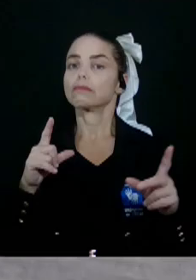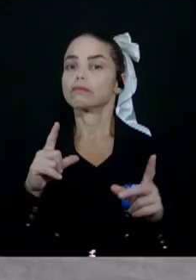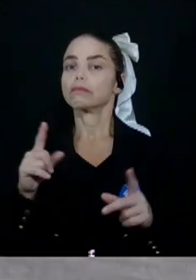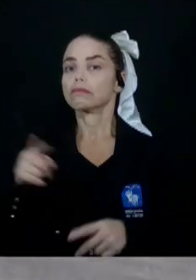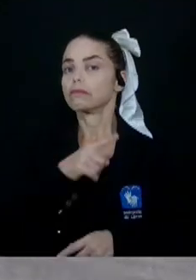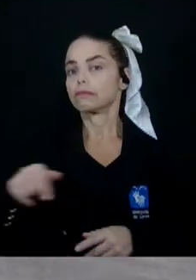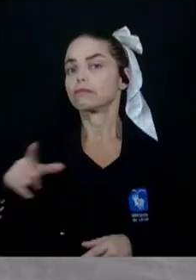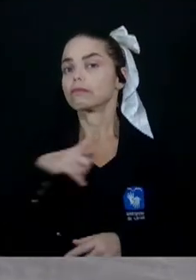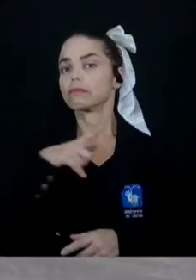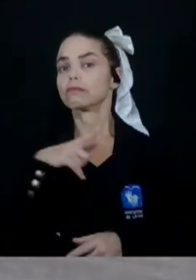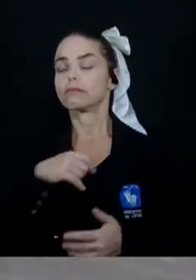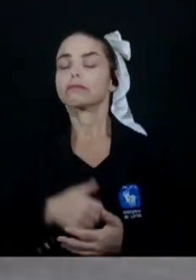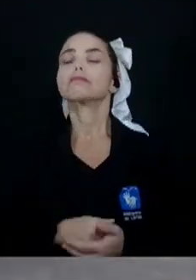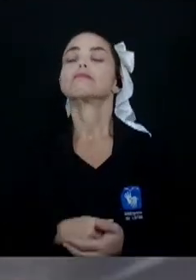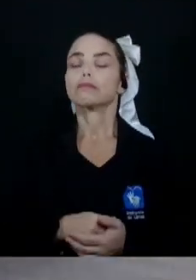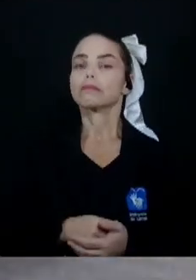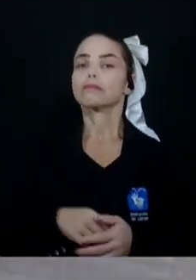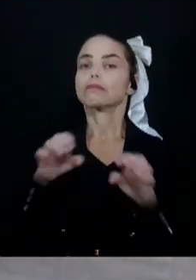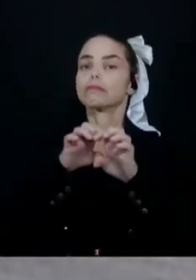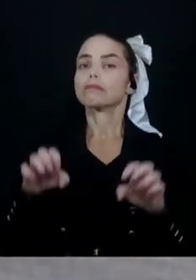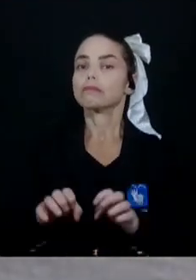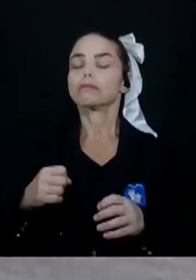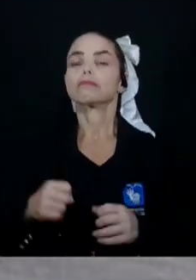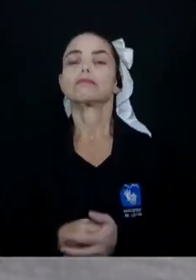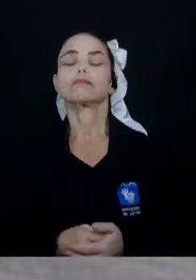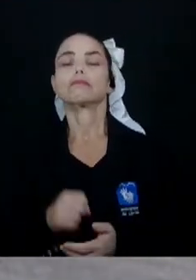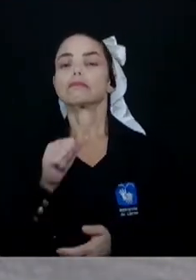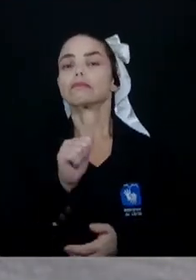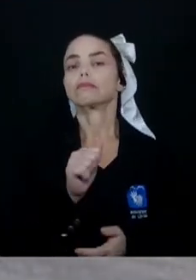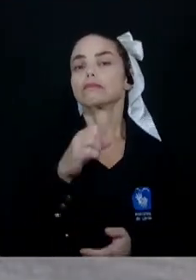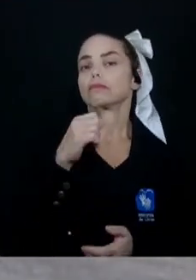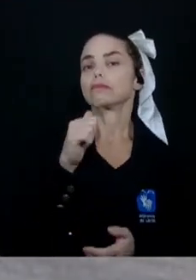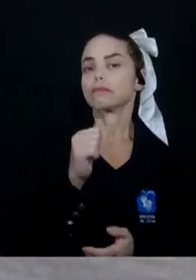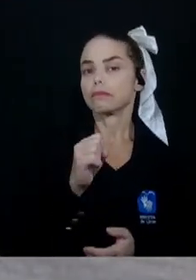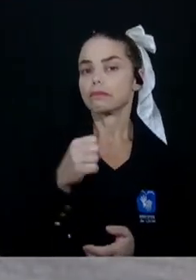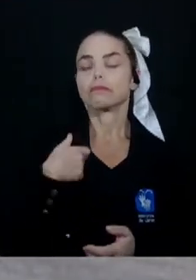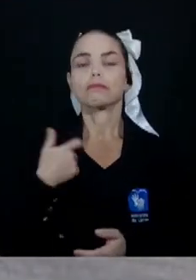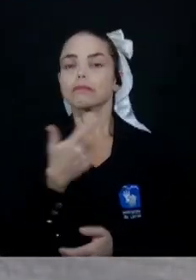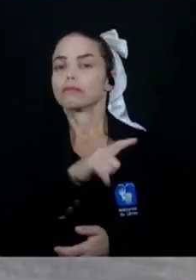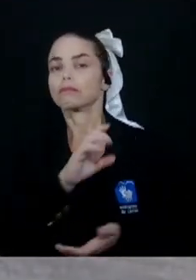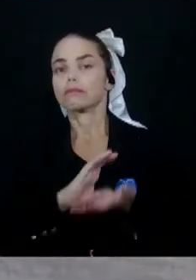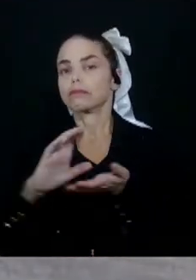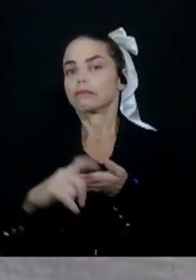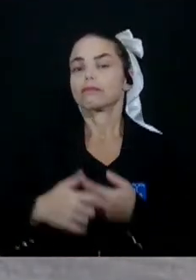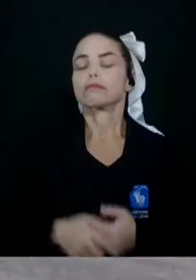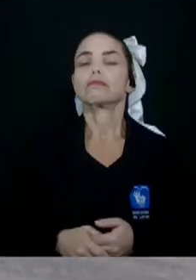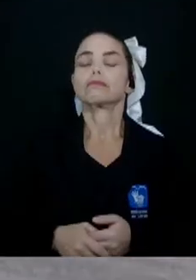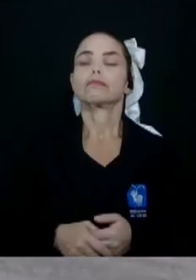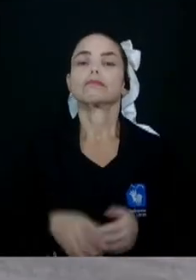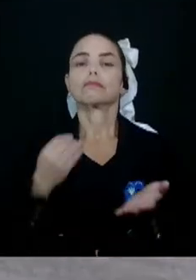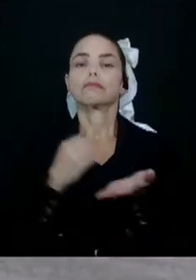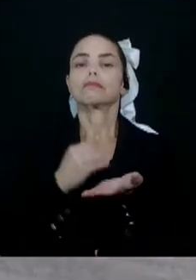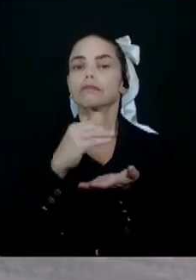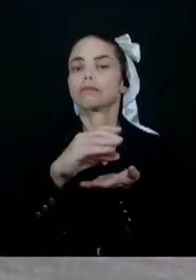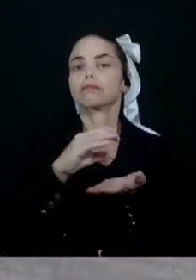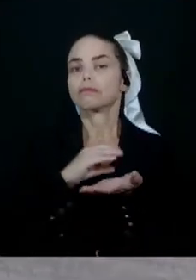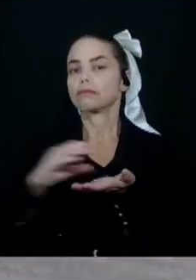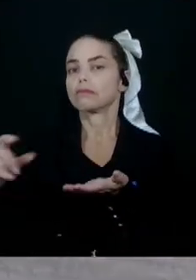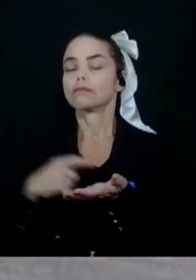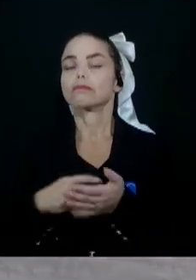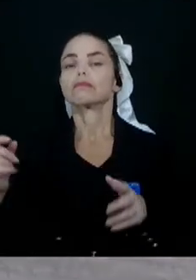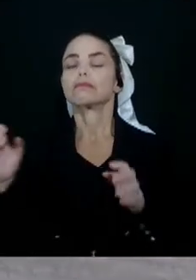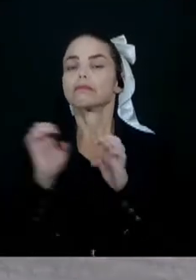essas estruturas do Sistema S não têm recurso público. São contribuições feitas pelas empresas,